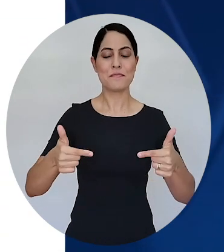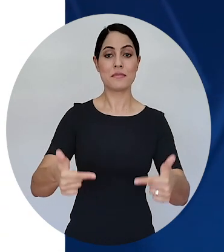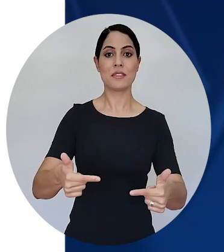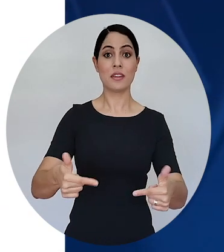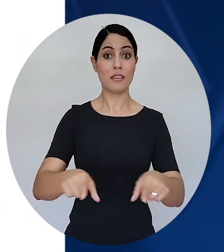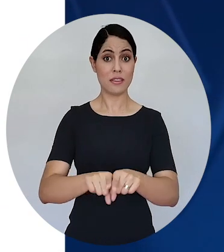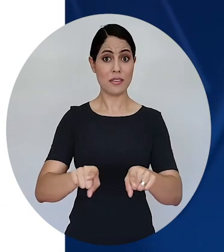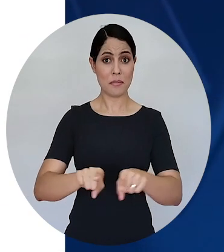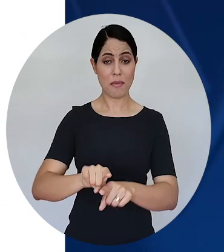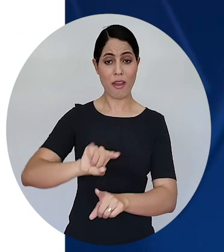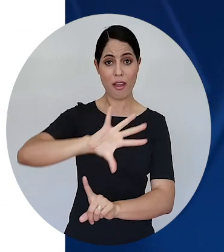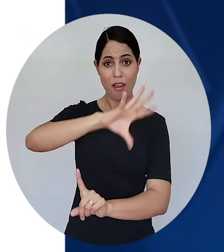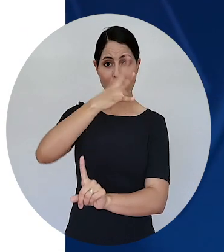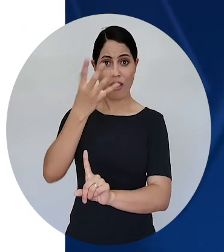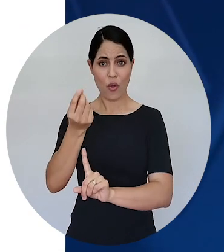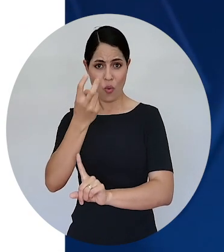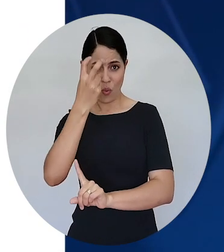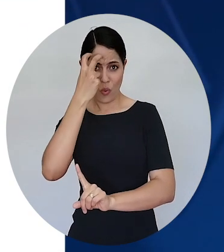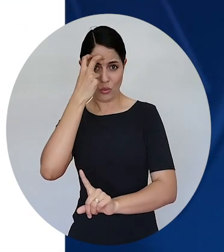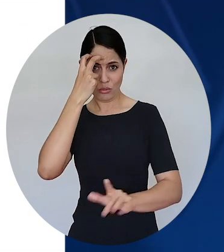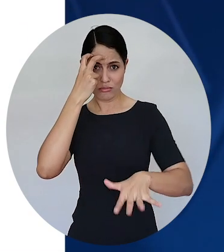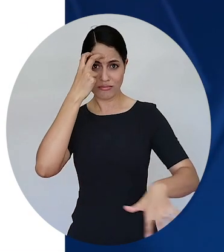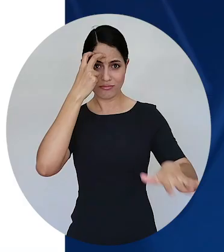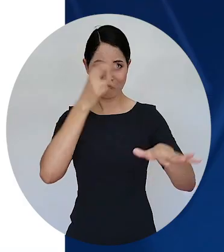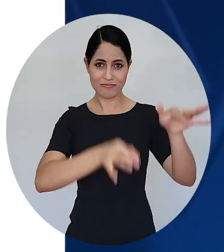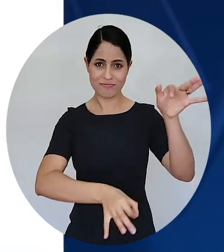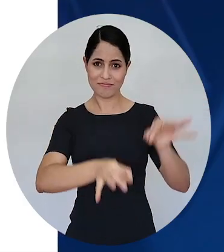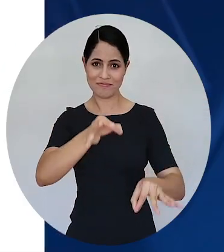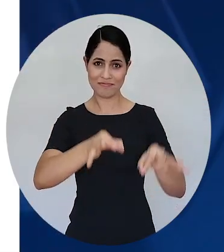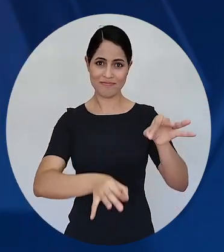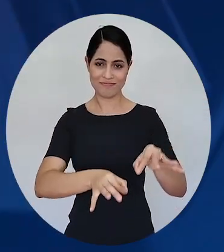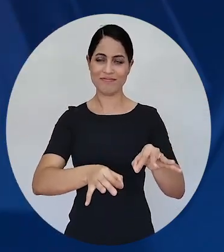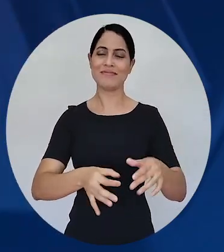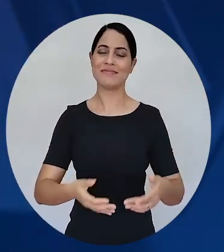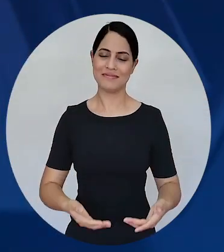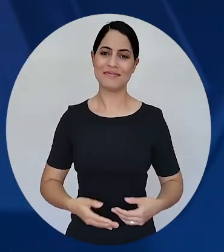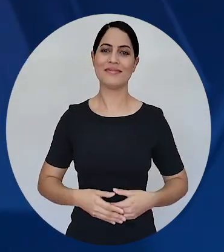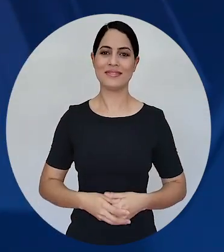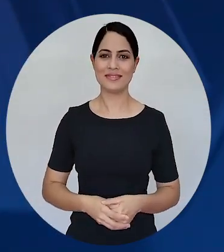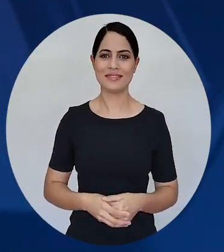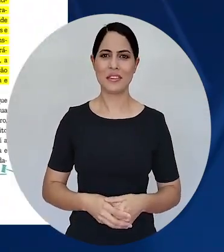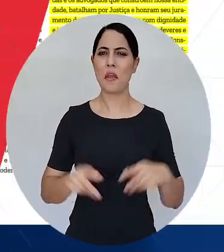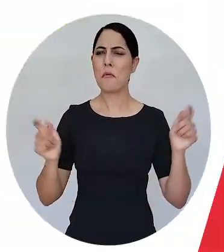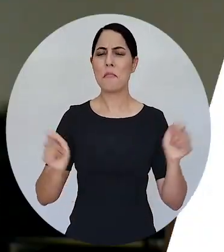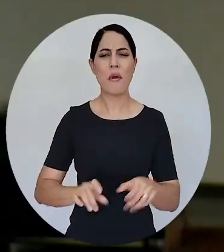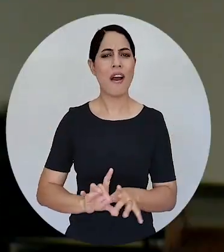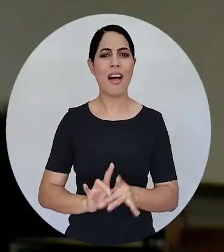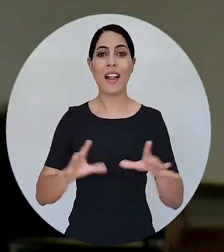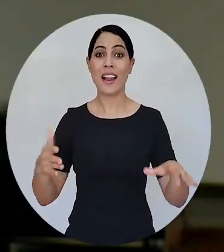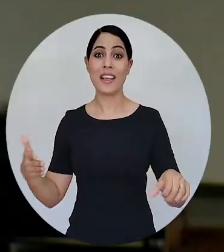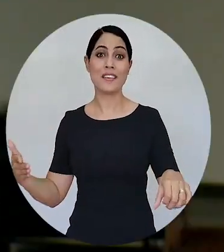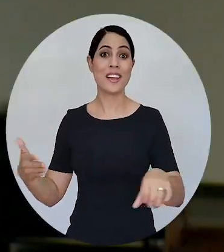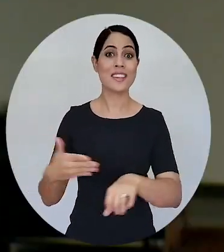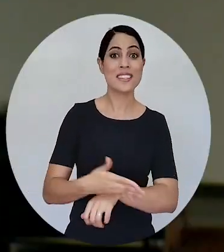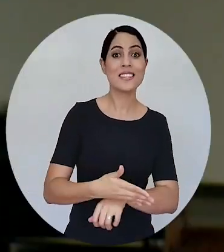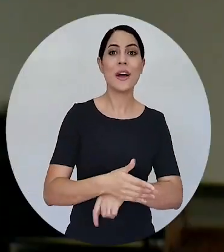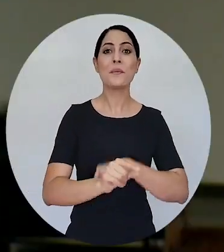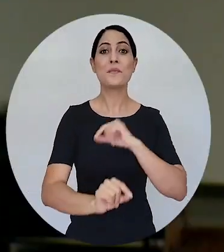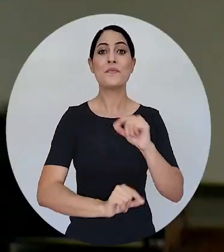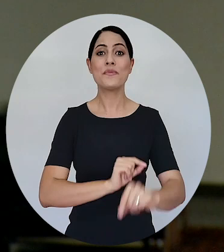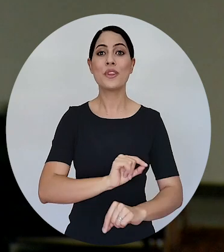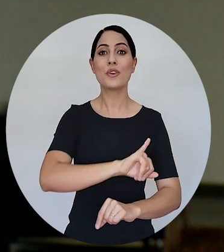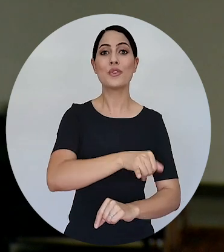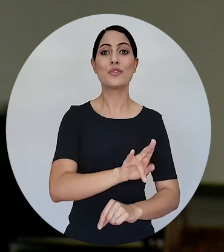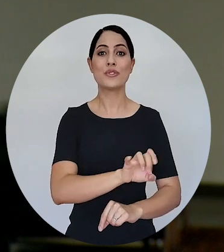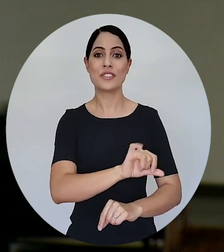justiça e o aperfeiçoamento da cultura e das instituições jurídicas. Fecha aspas. Acesse agora mesmo